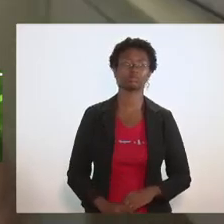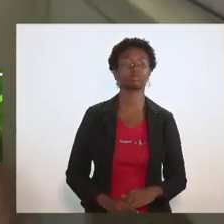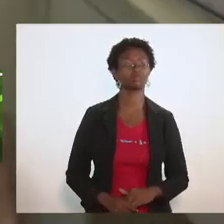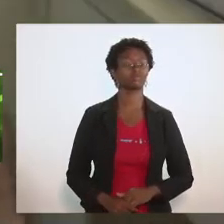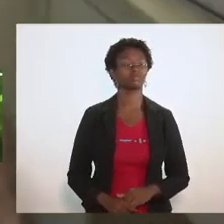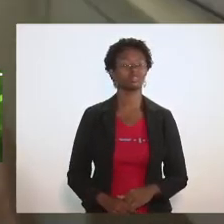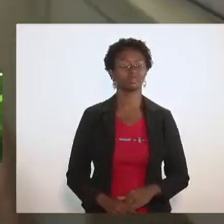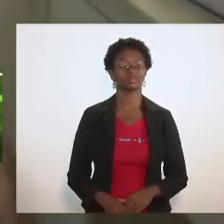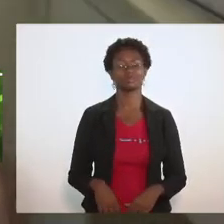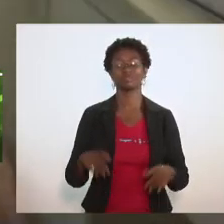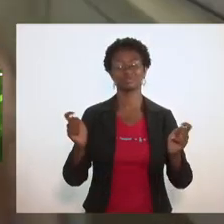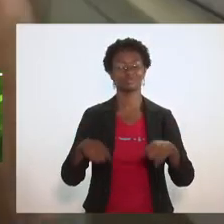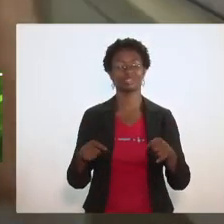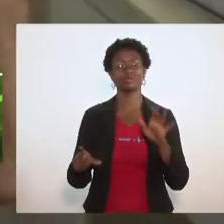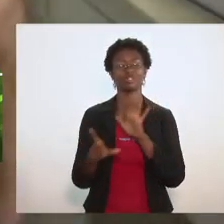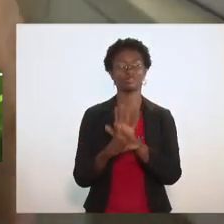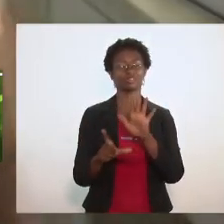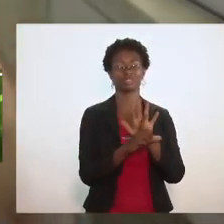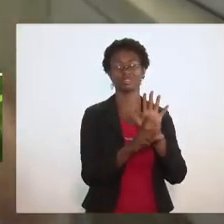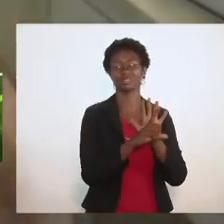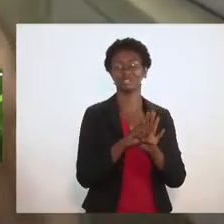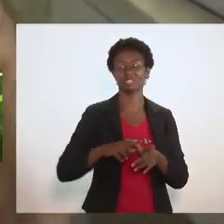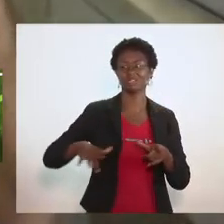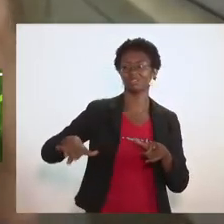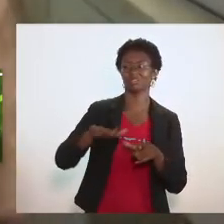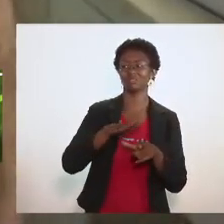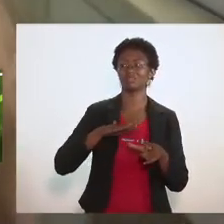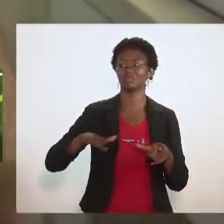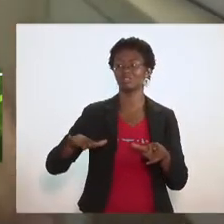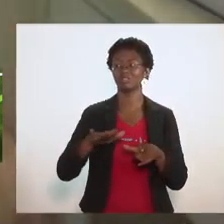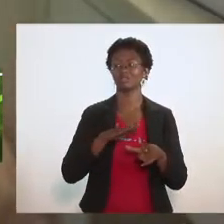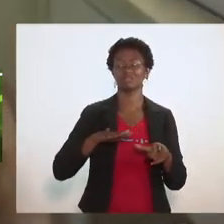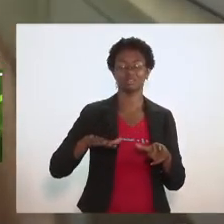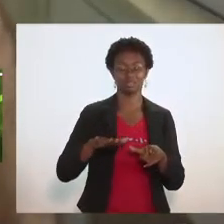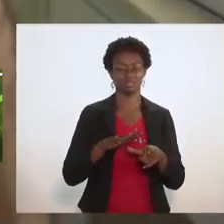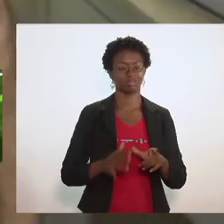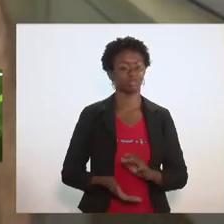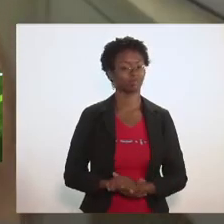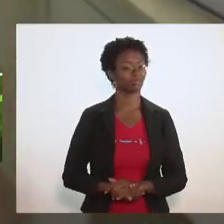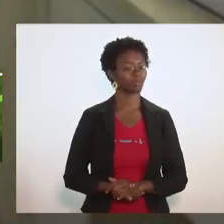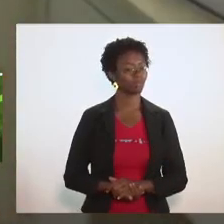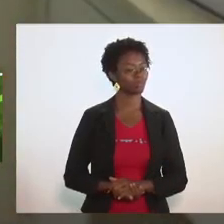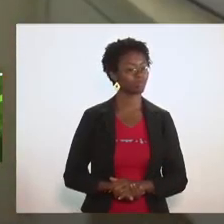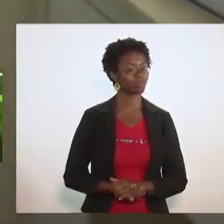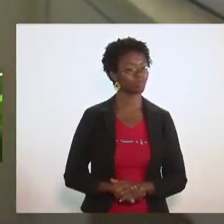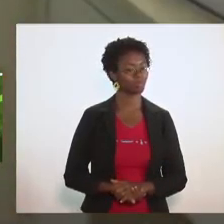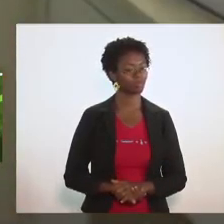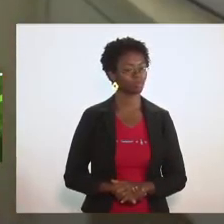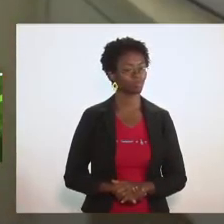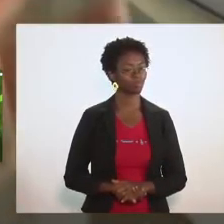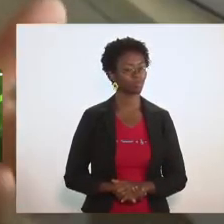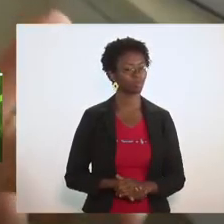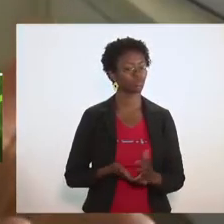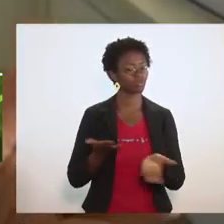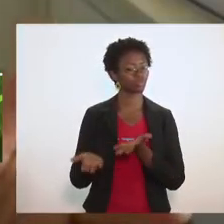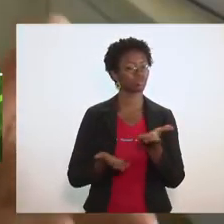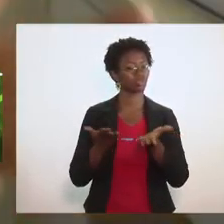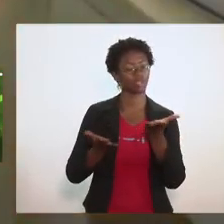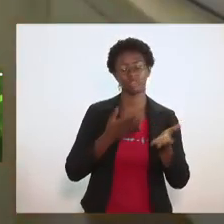municípios. Então, se o município não fizer a legislação apropriada para isso, não vai adiantar,